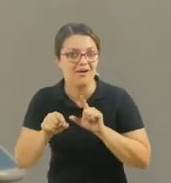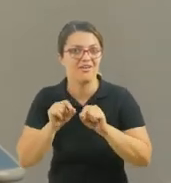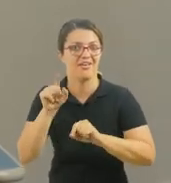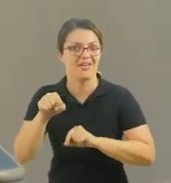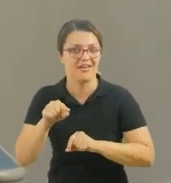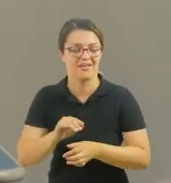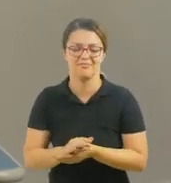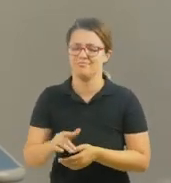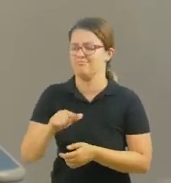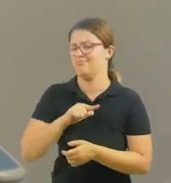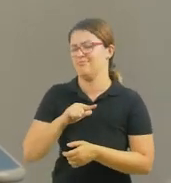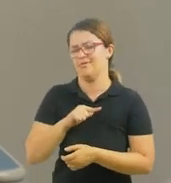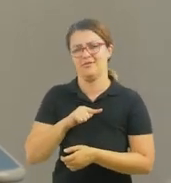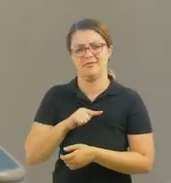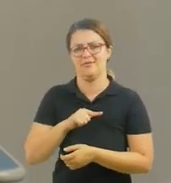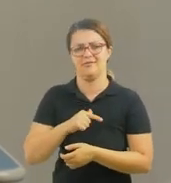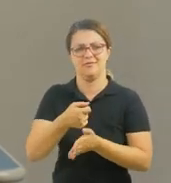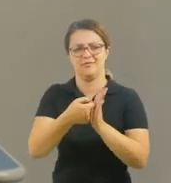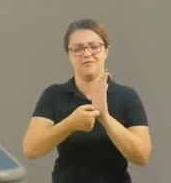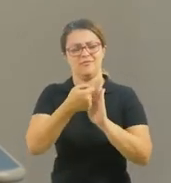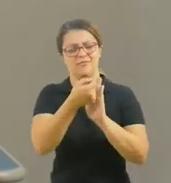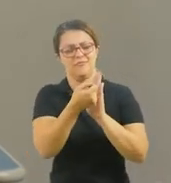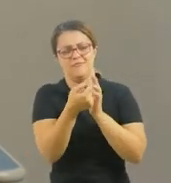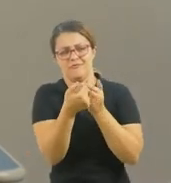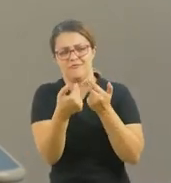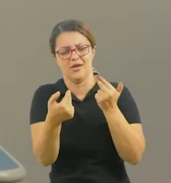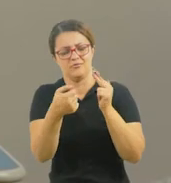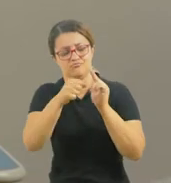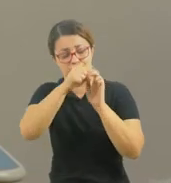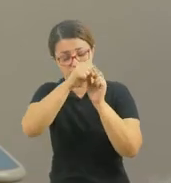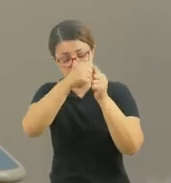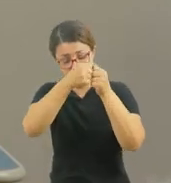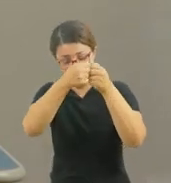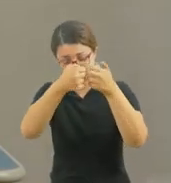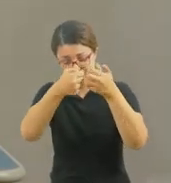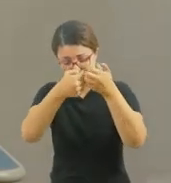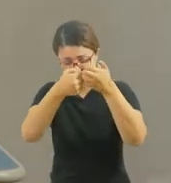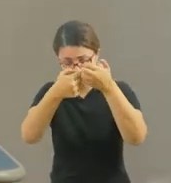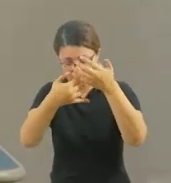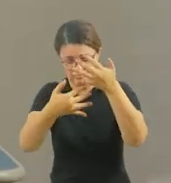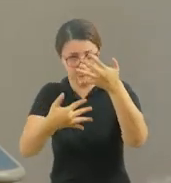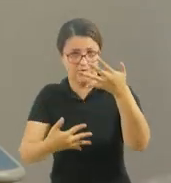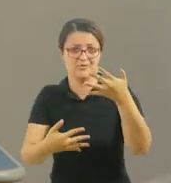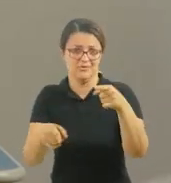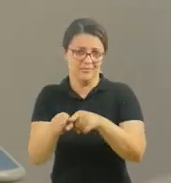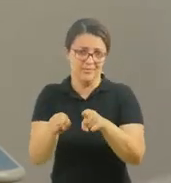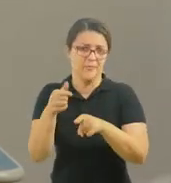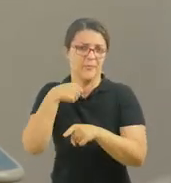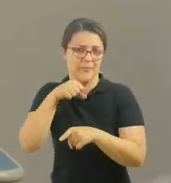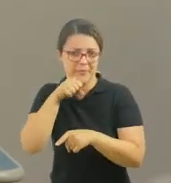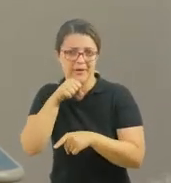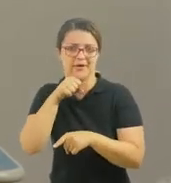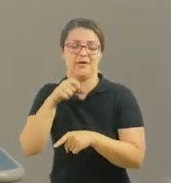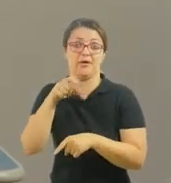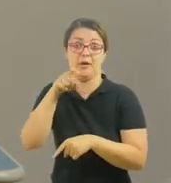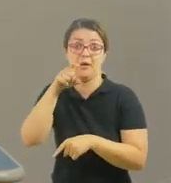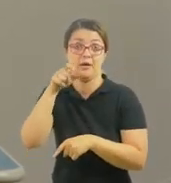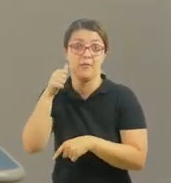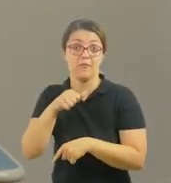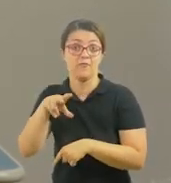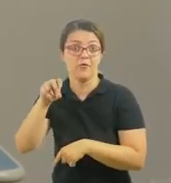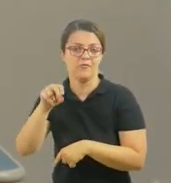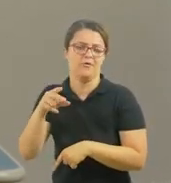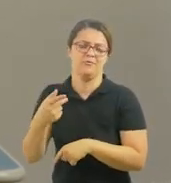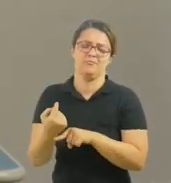existem muitas adivinhas, se você procurar lá na internet tem bastante, e a mamãe, a vovó pode lembrar de várias também, tá? Que